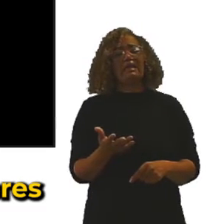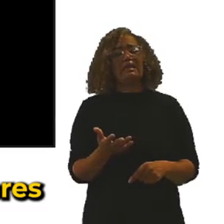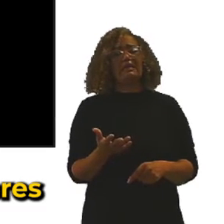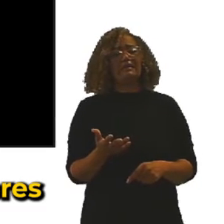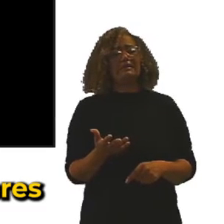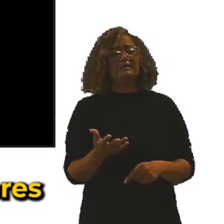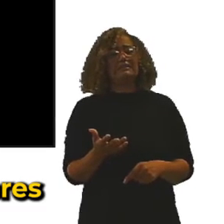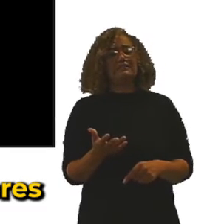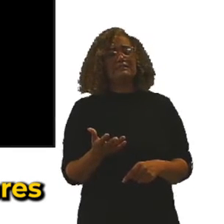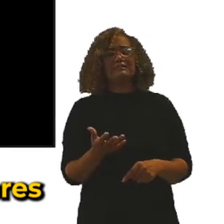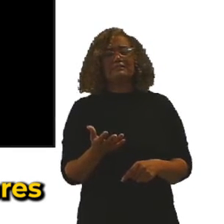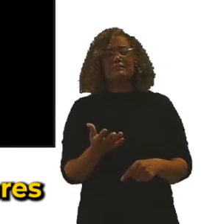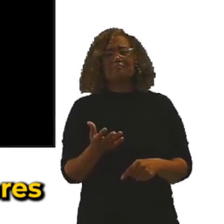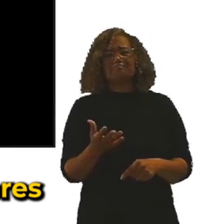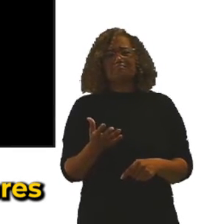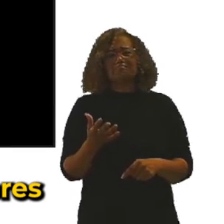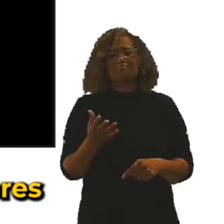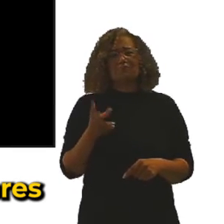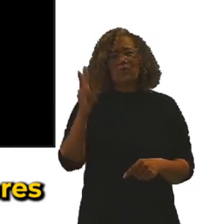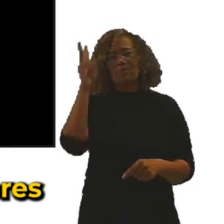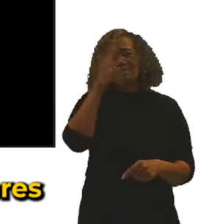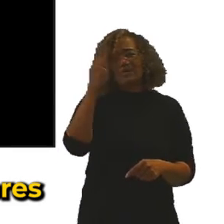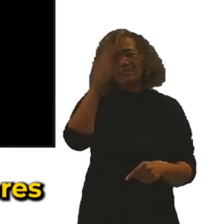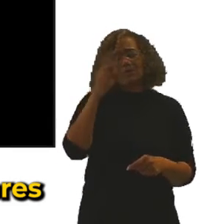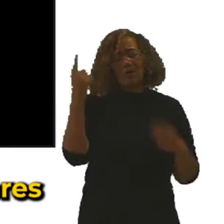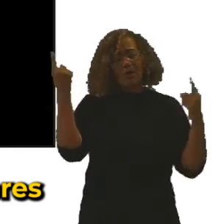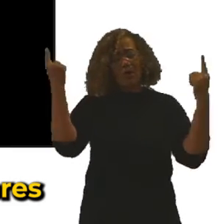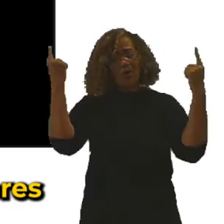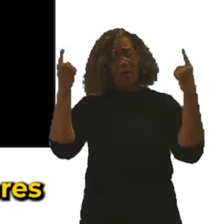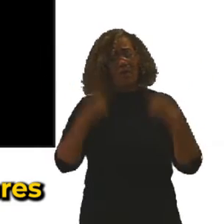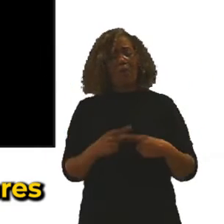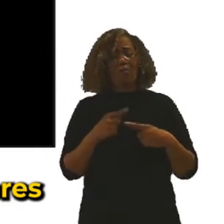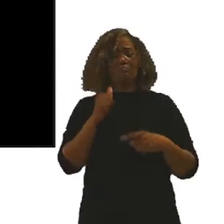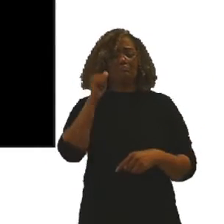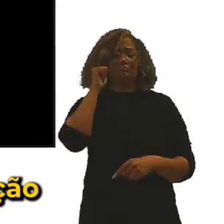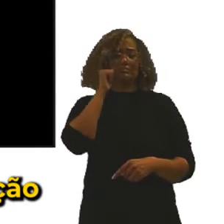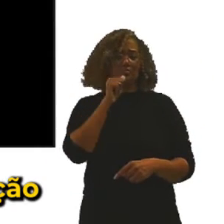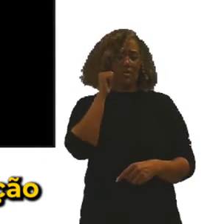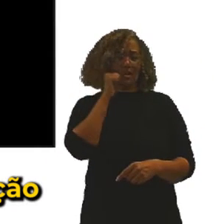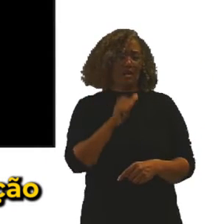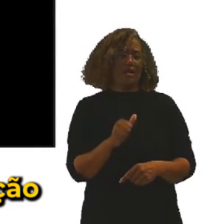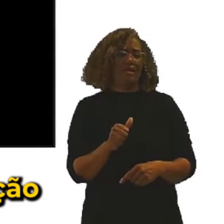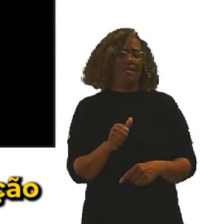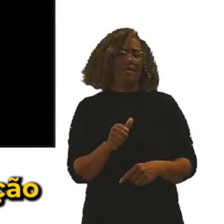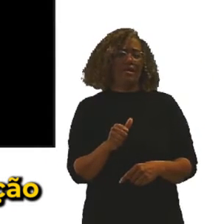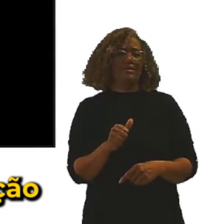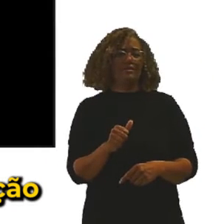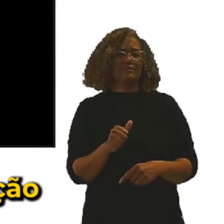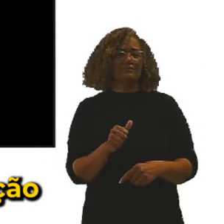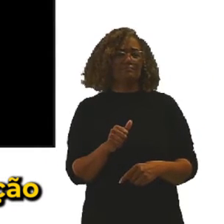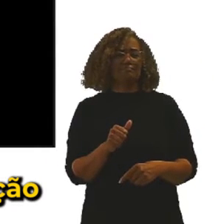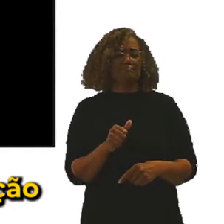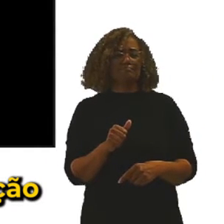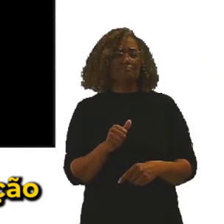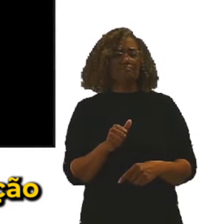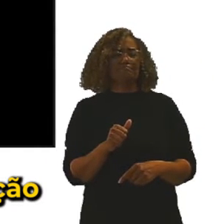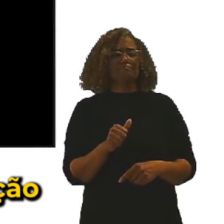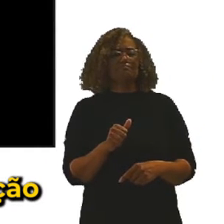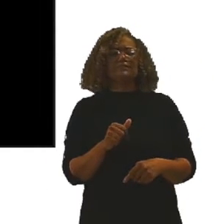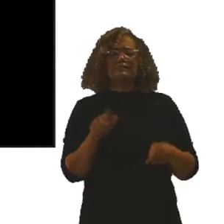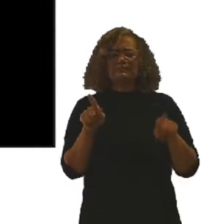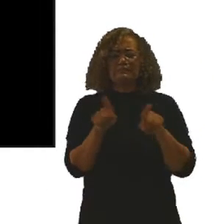contundente oposição histórica em relação às mulheres, em relação ao palco